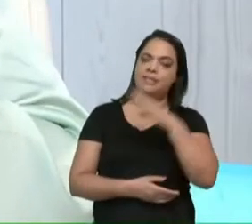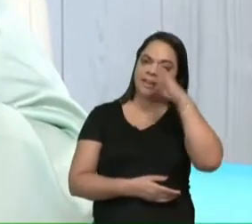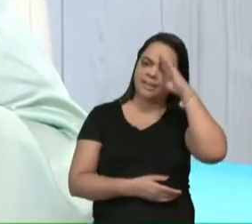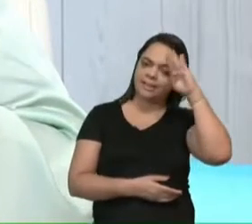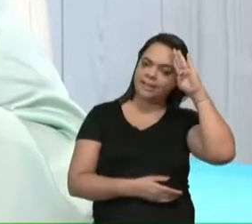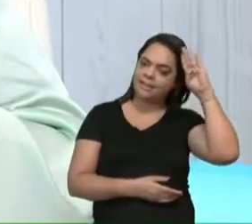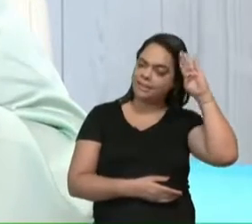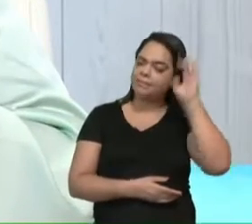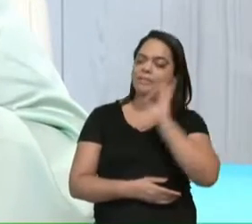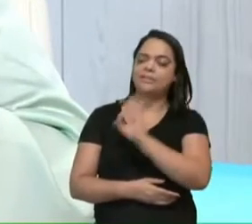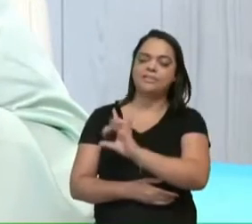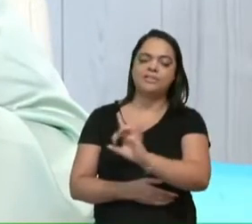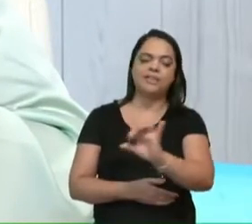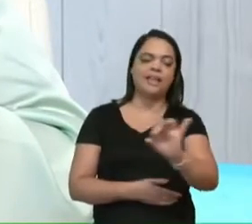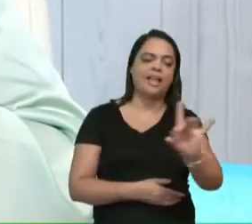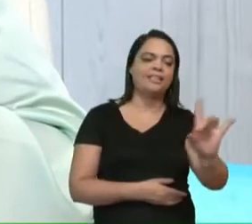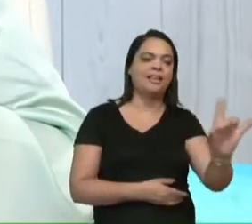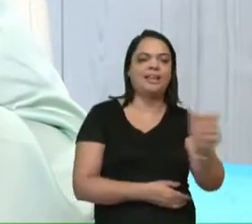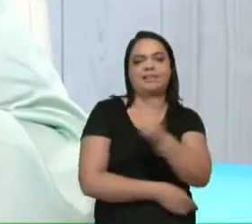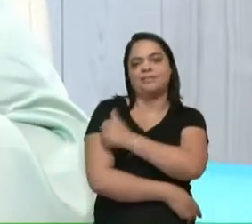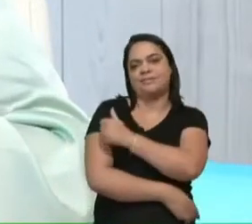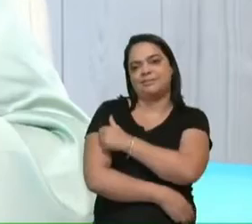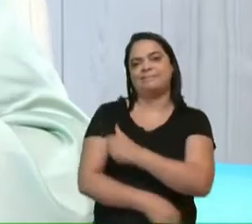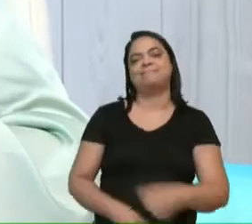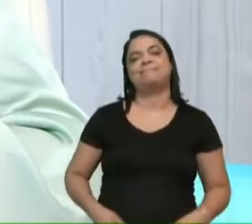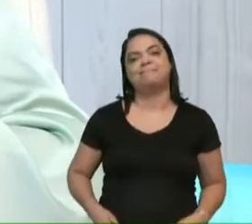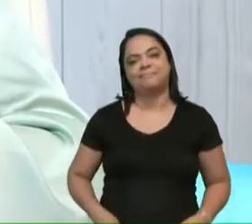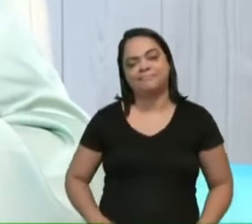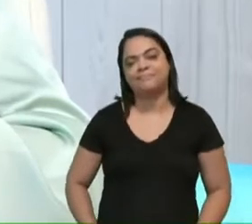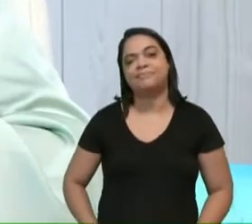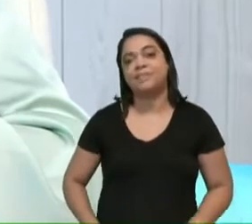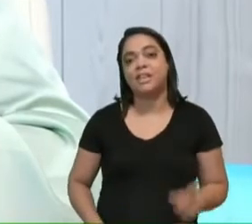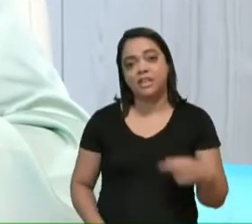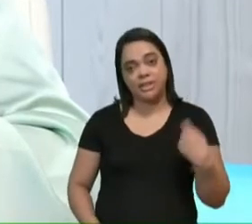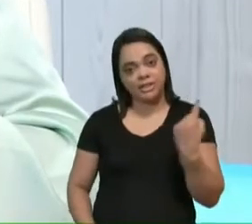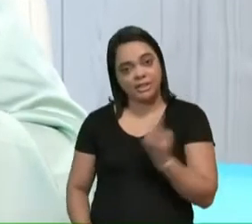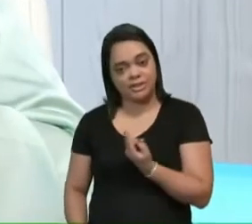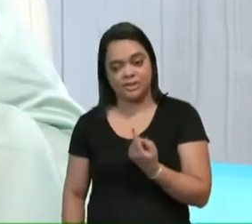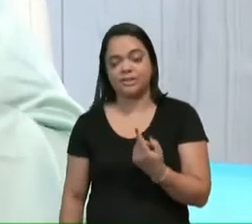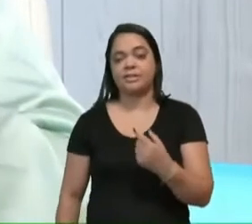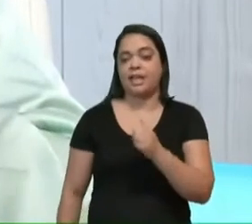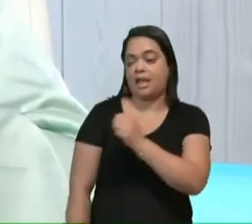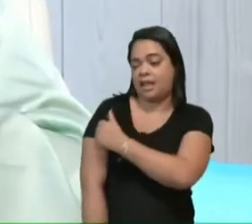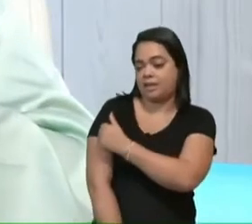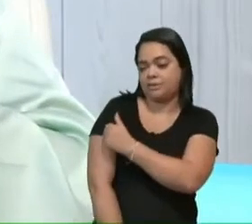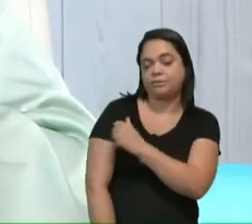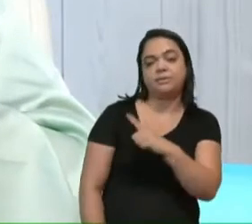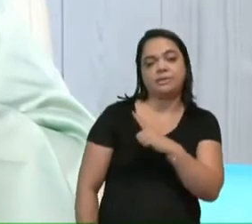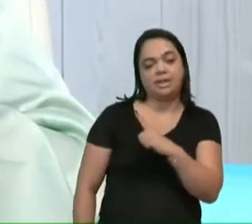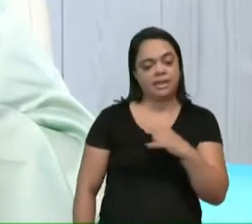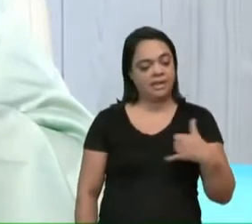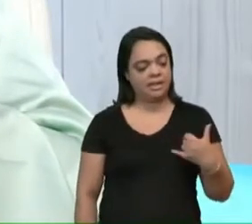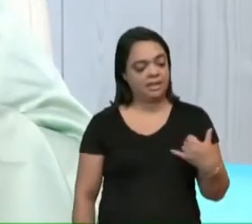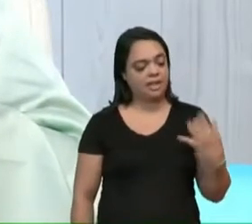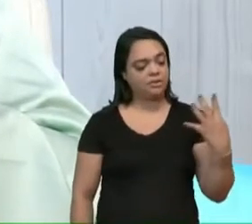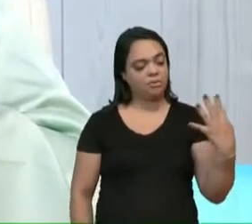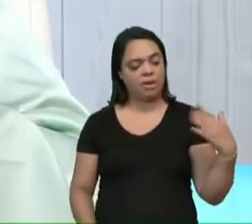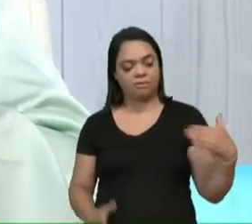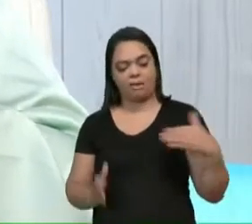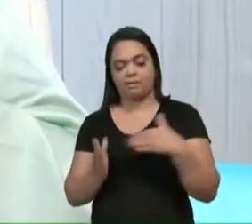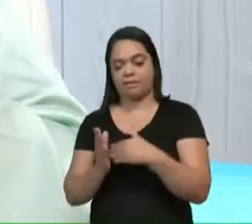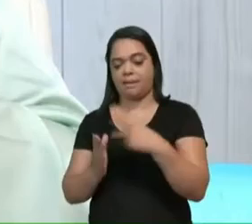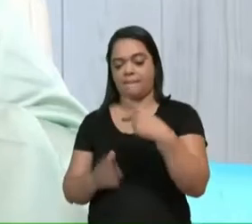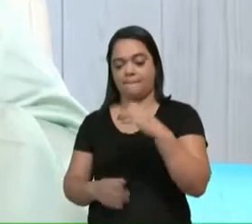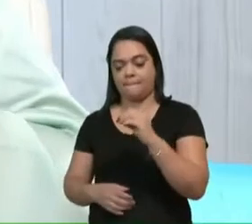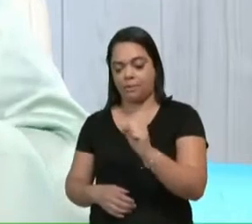todos os nossos estudantes tá ou seja nós temos estudantes de 4 anos de idades até o pós-doutoramento